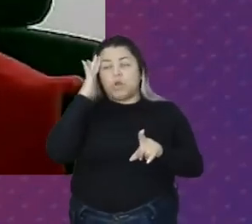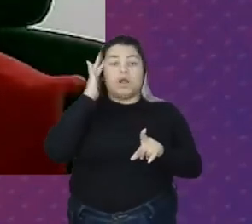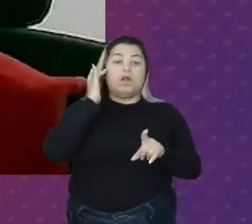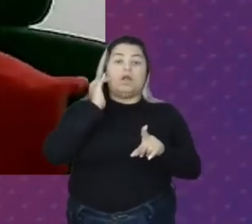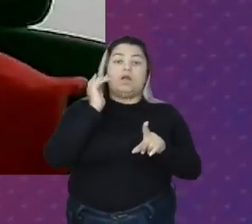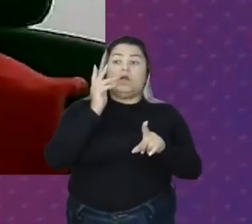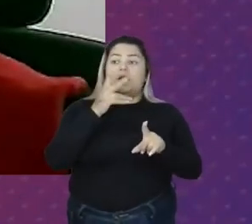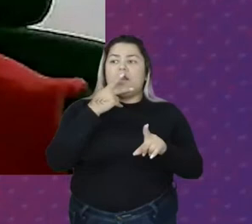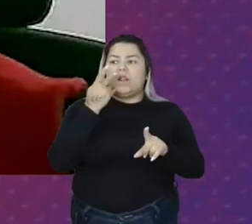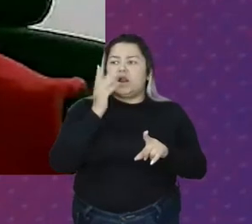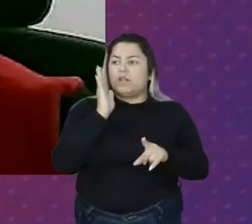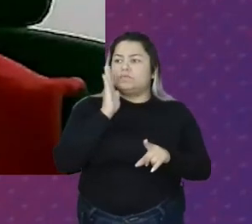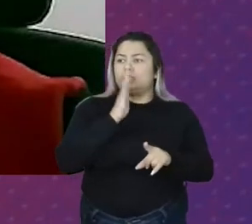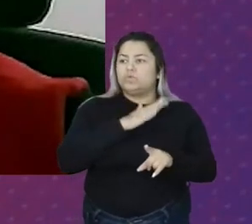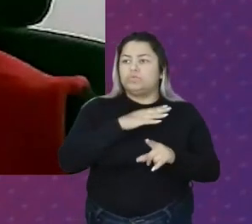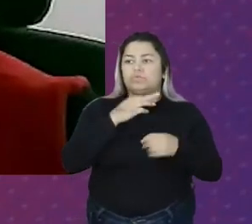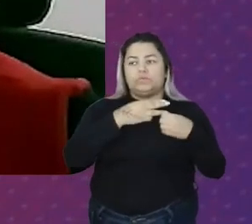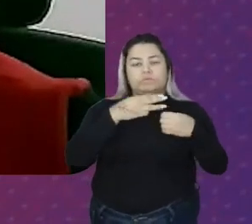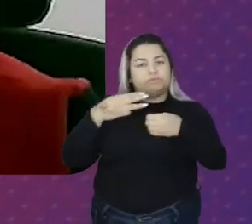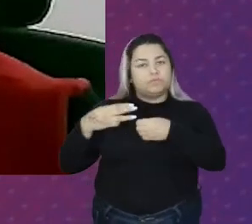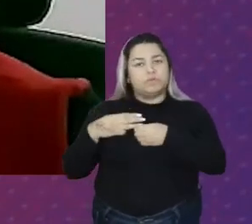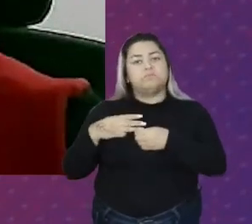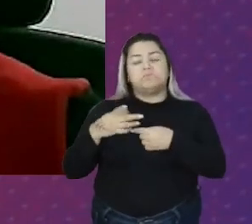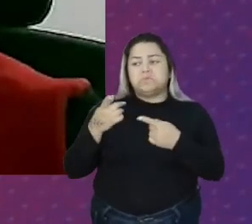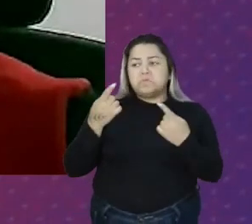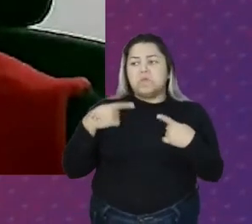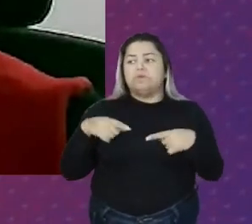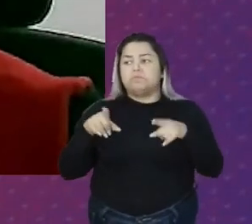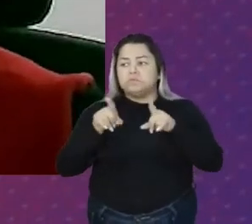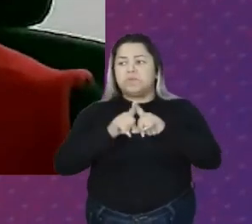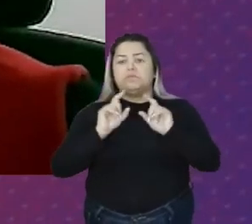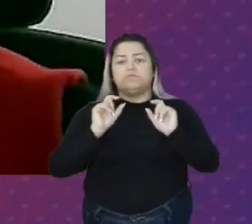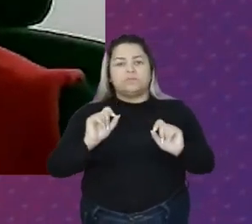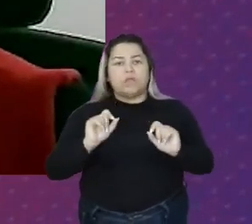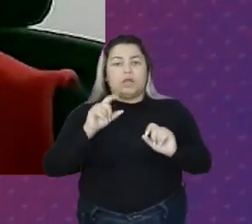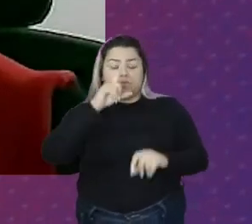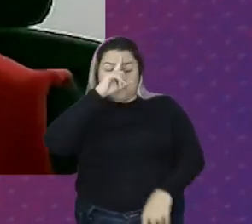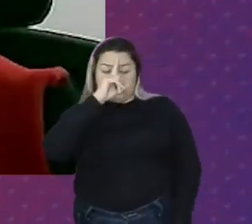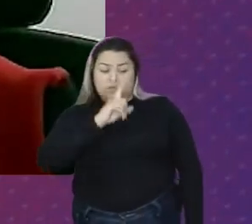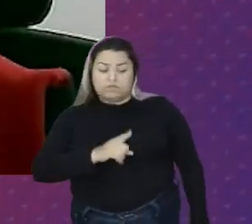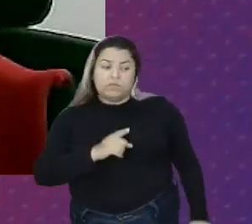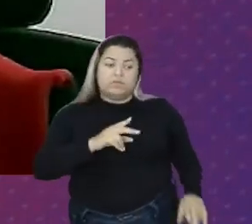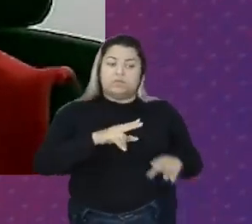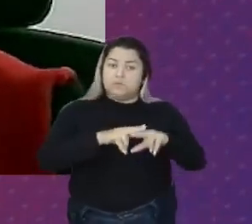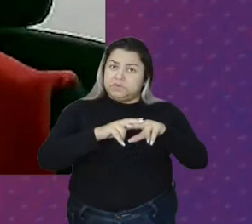de difamar o município fui eu, e por isso perdi o mandato. Por isso que